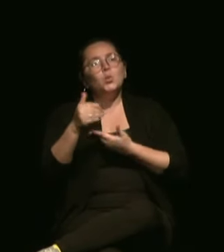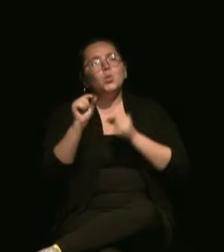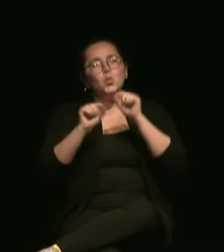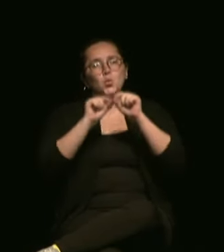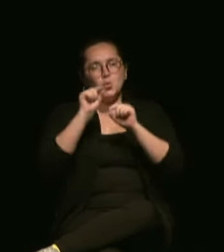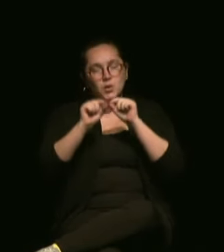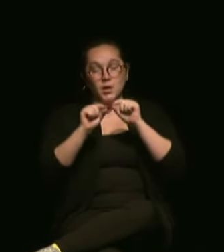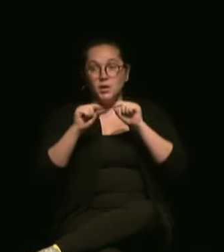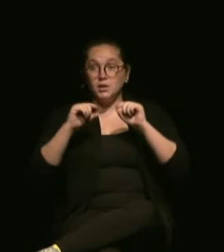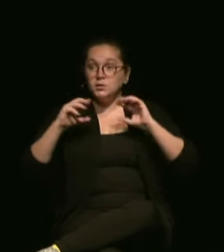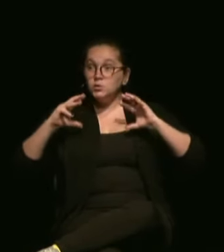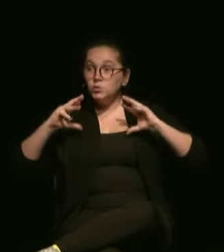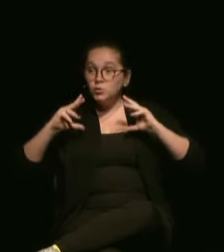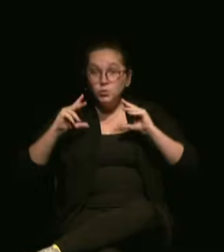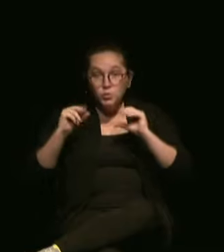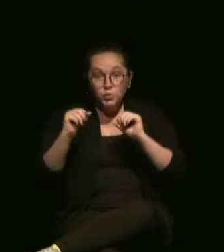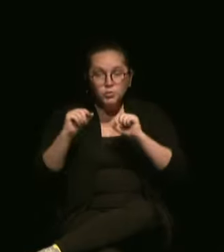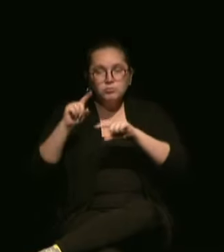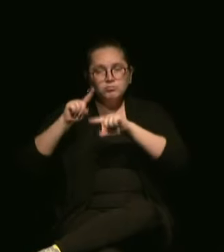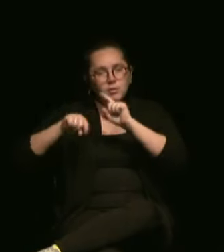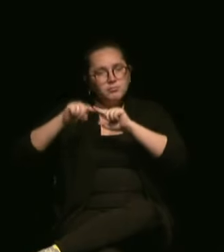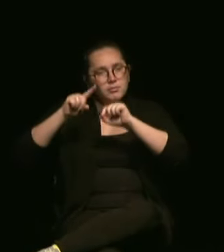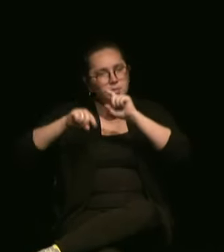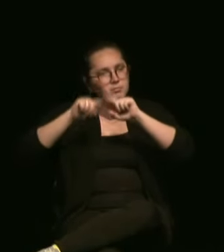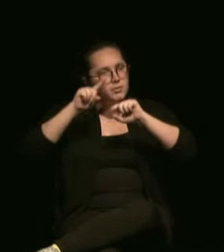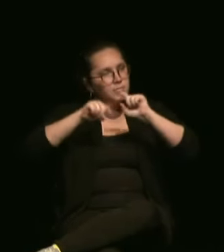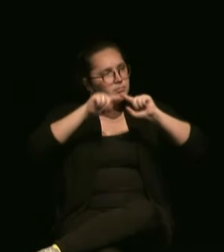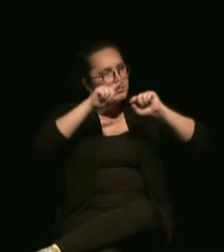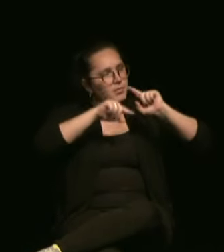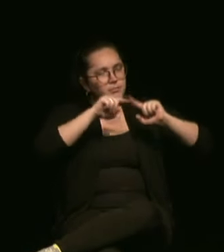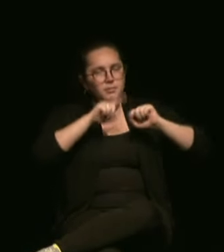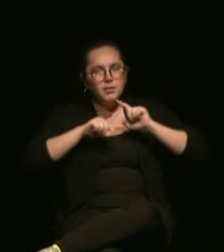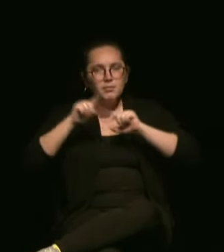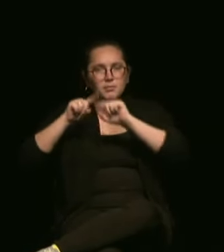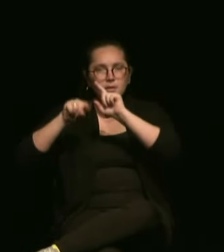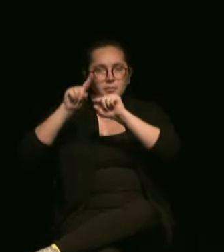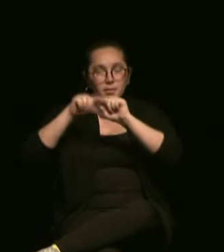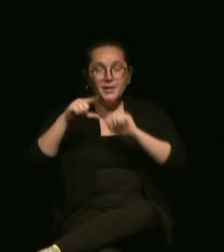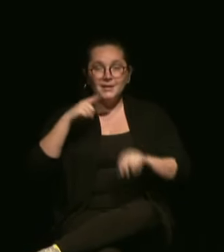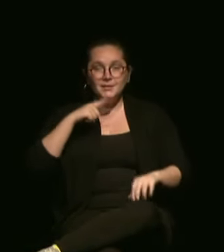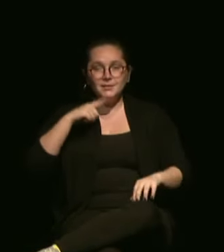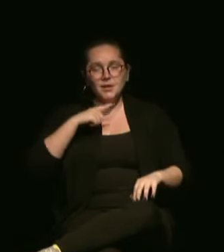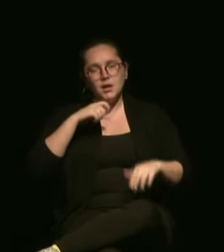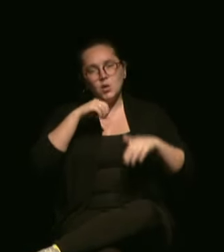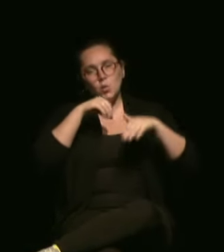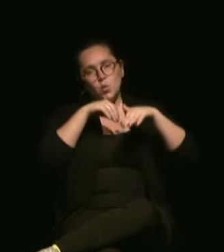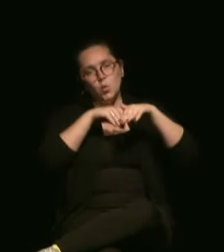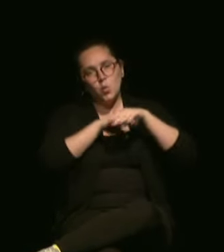todas as ferramentas, ou quase todas as ferramentas, que estão à disposição do acervo